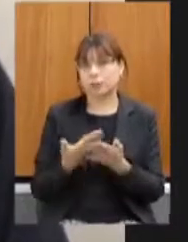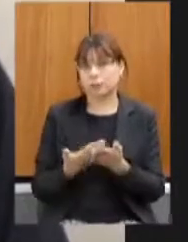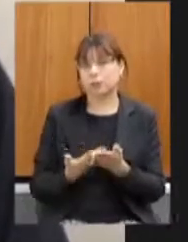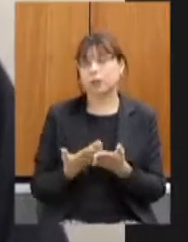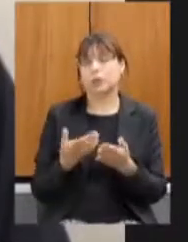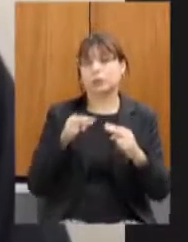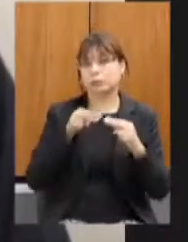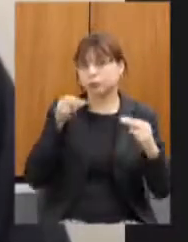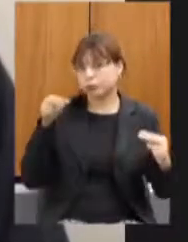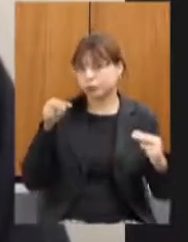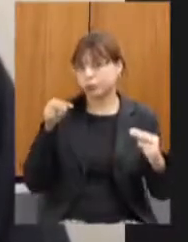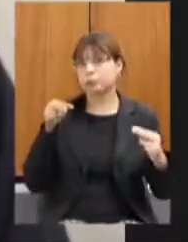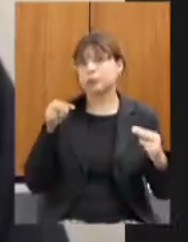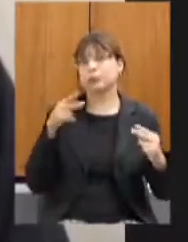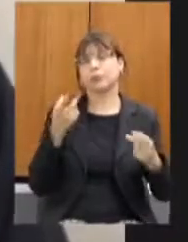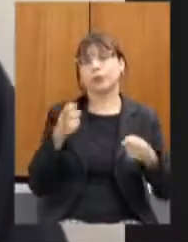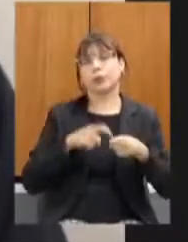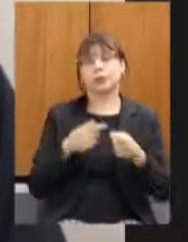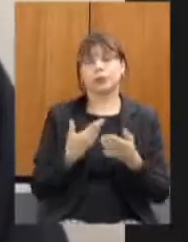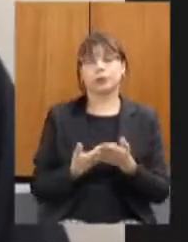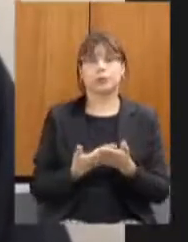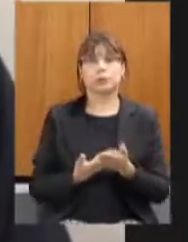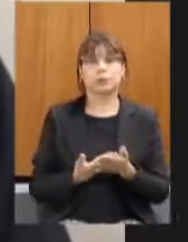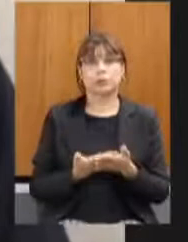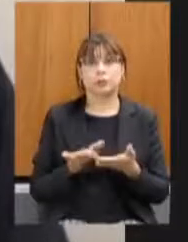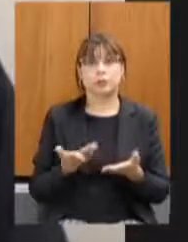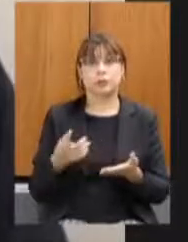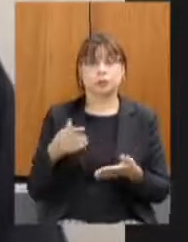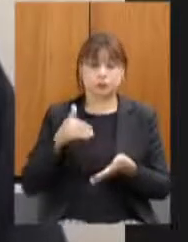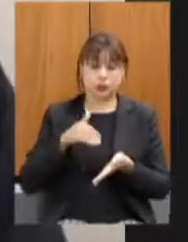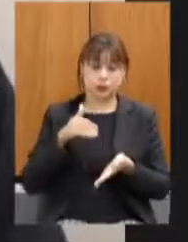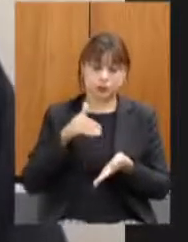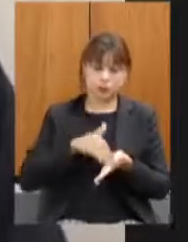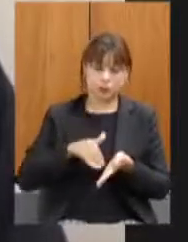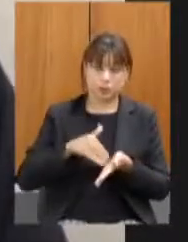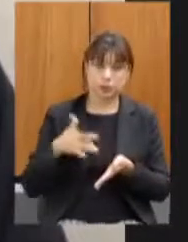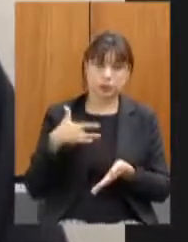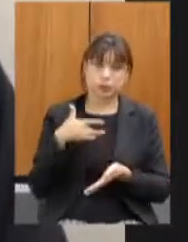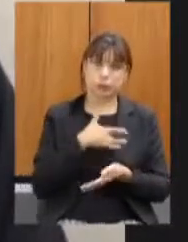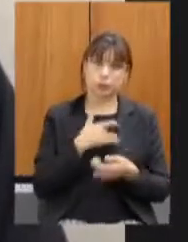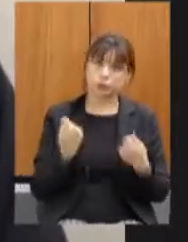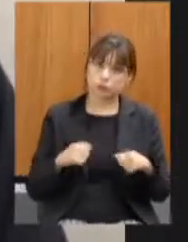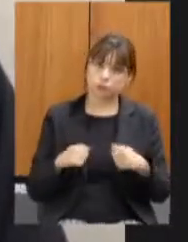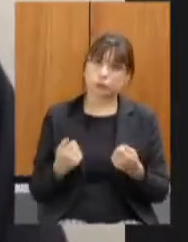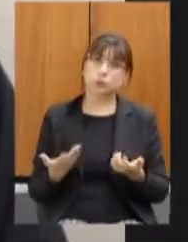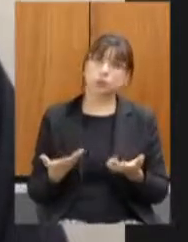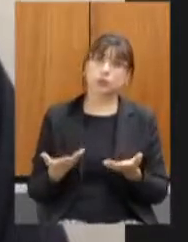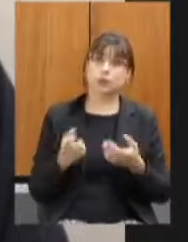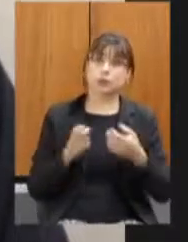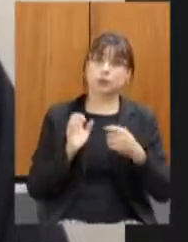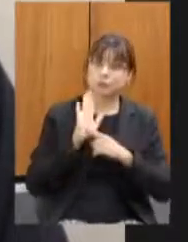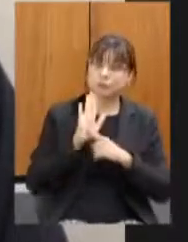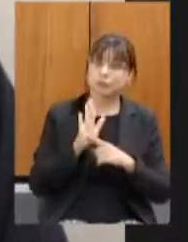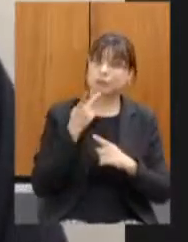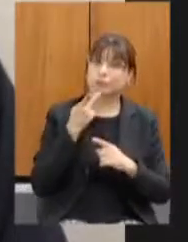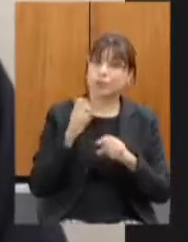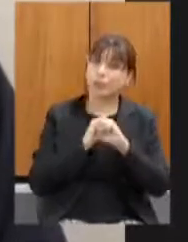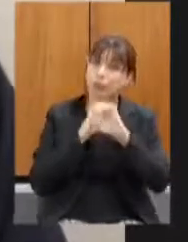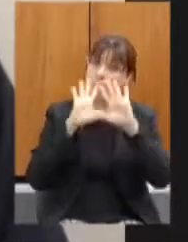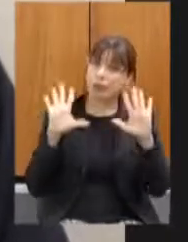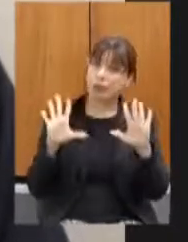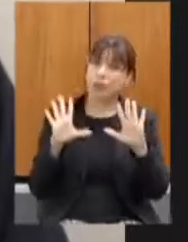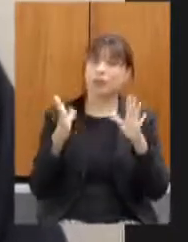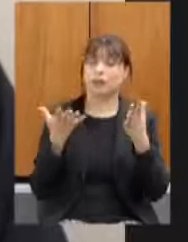a gente vê uma necessidade maior a secretaria de saúde se posicionar é de forma Clara sobre